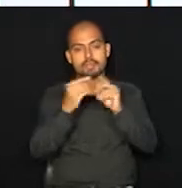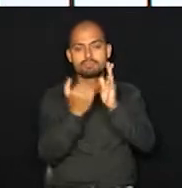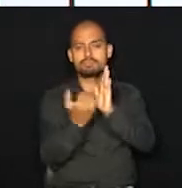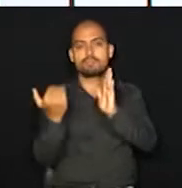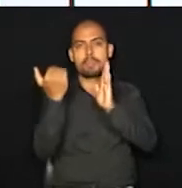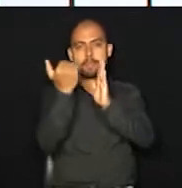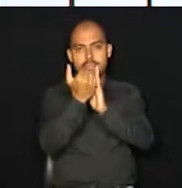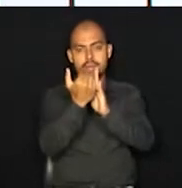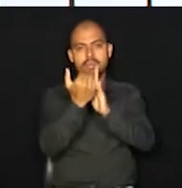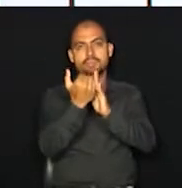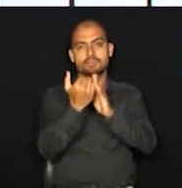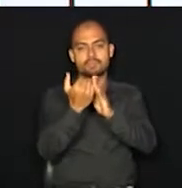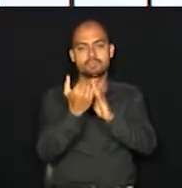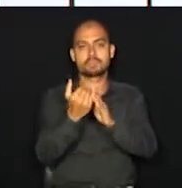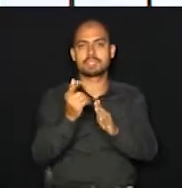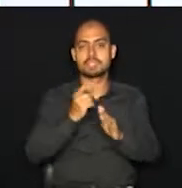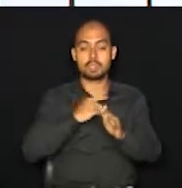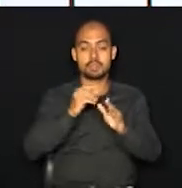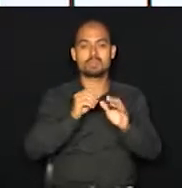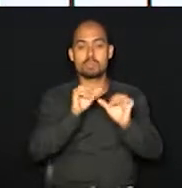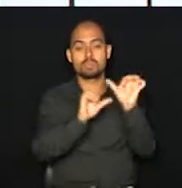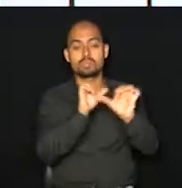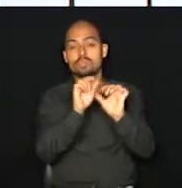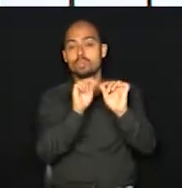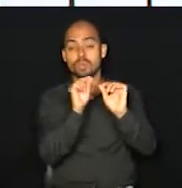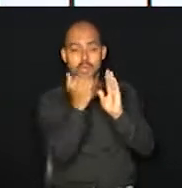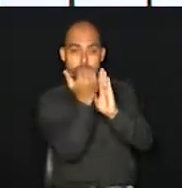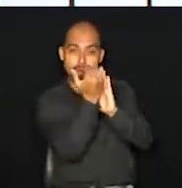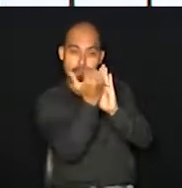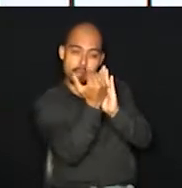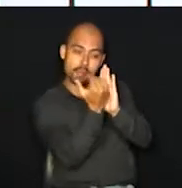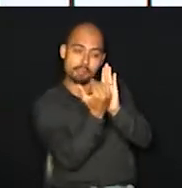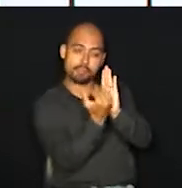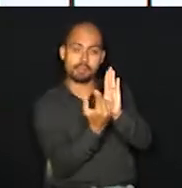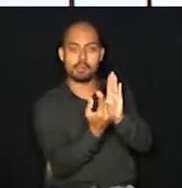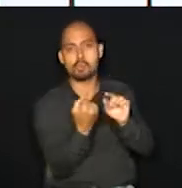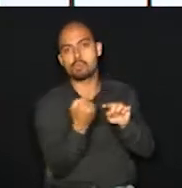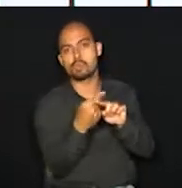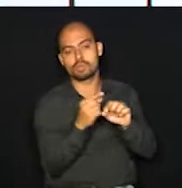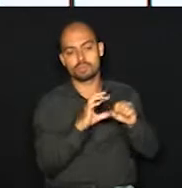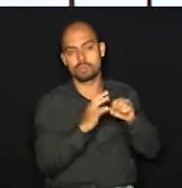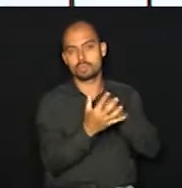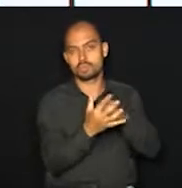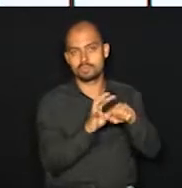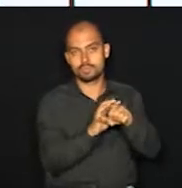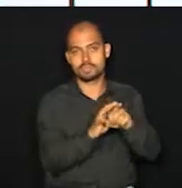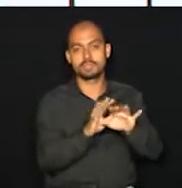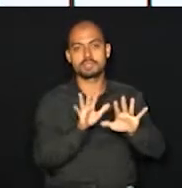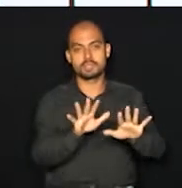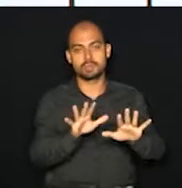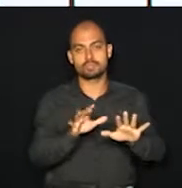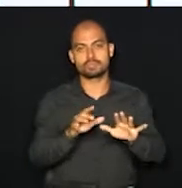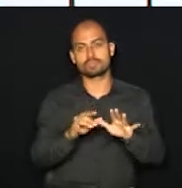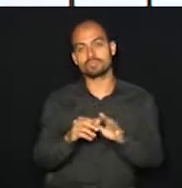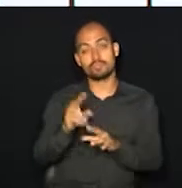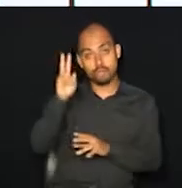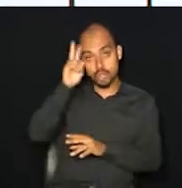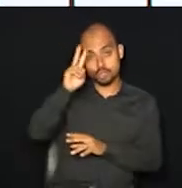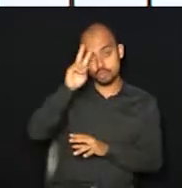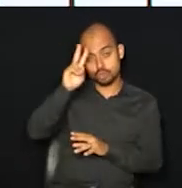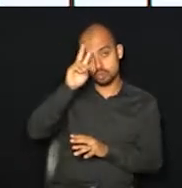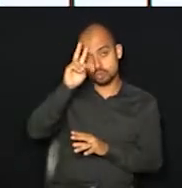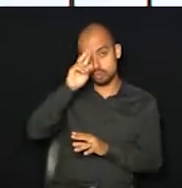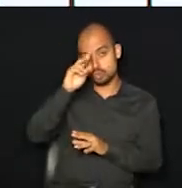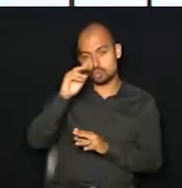Nós tivemos uma mudança de critérios justamente por essa questão da pandemia, então será a análise do histórico escolar